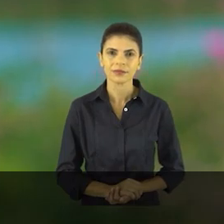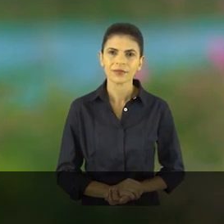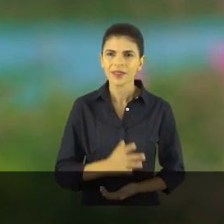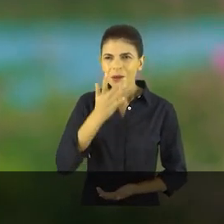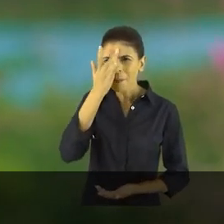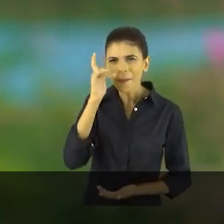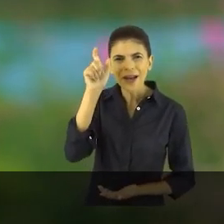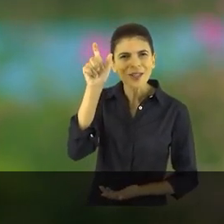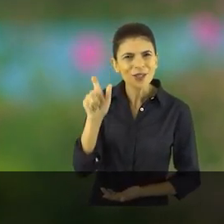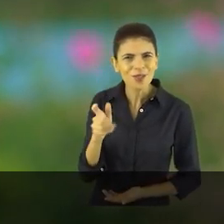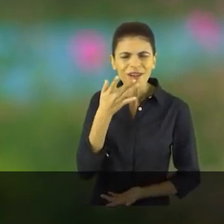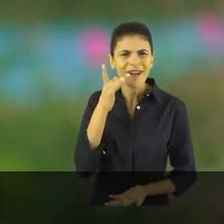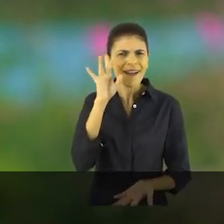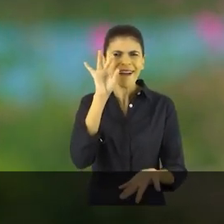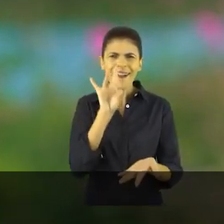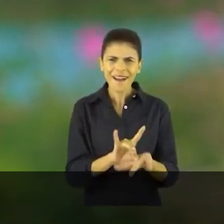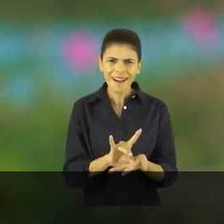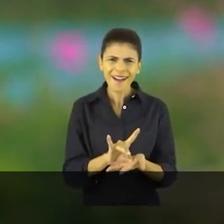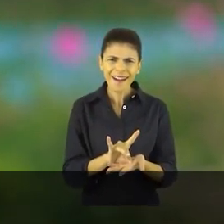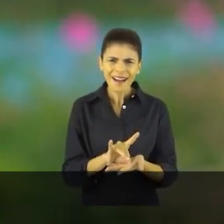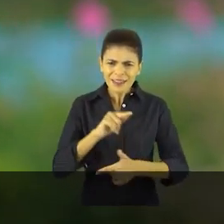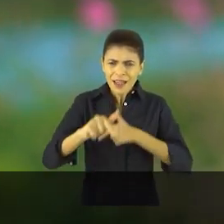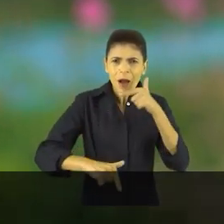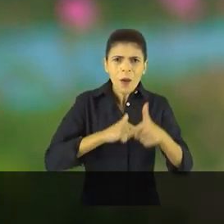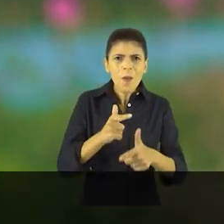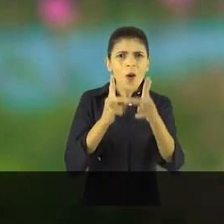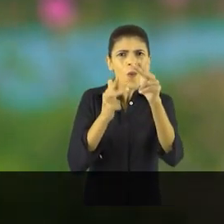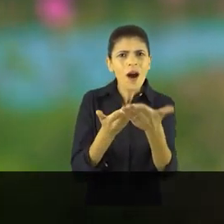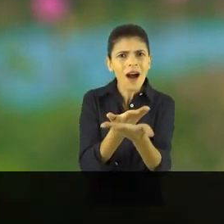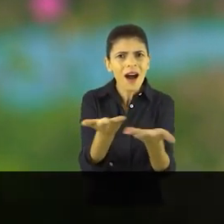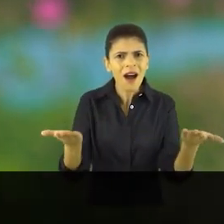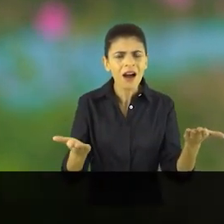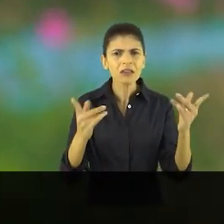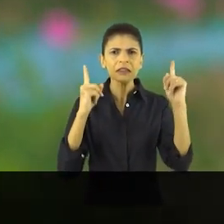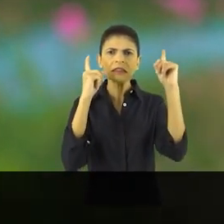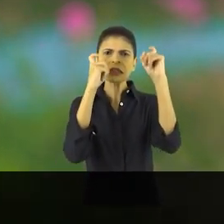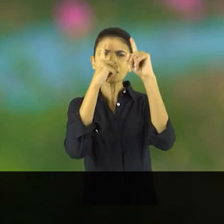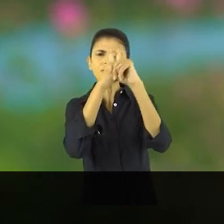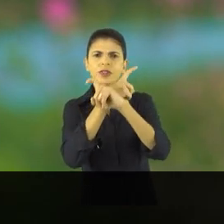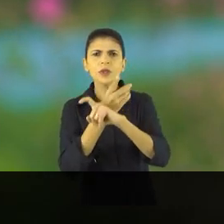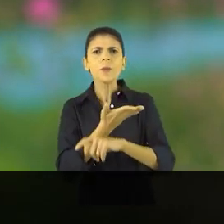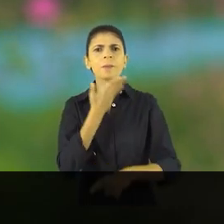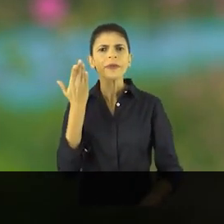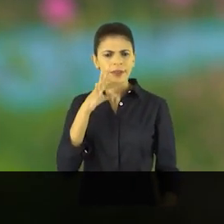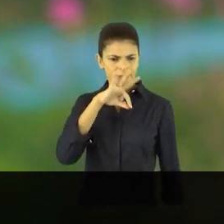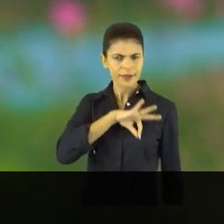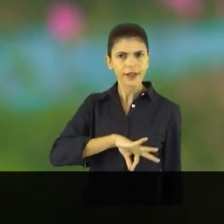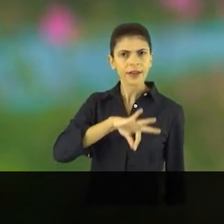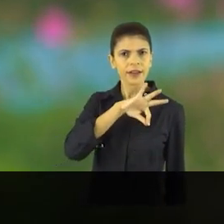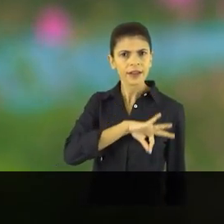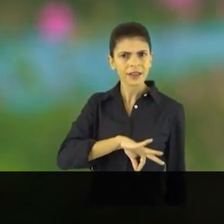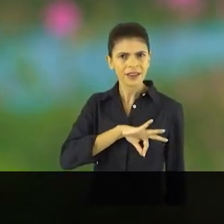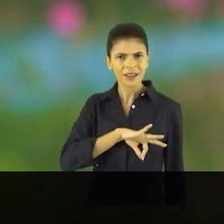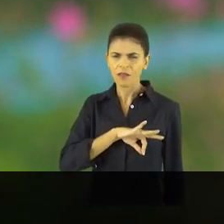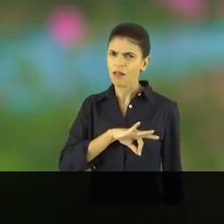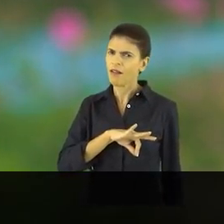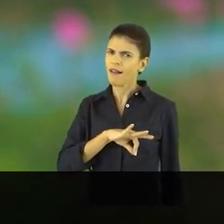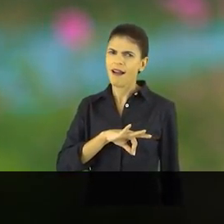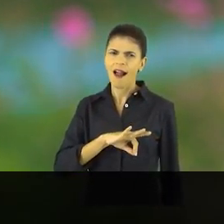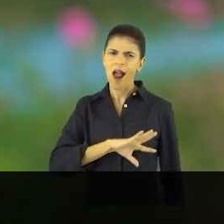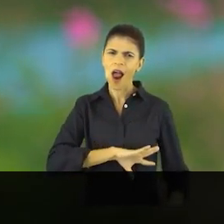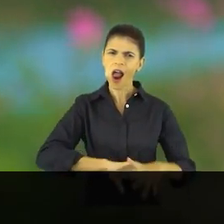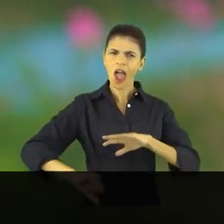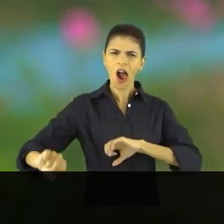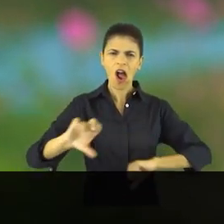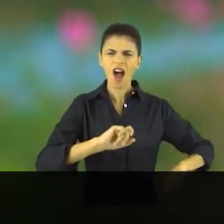não acredito que uma pessoa honesta, trabalhadora como você, que vive com dificuldade do seu salário, ainda aceite o